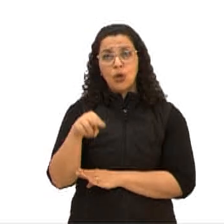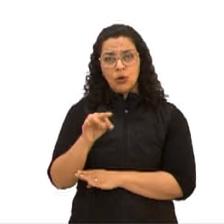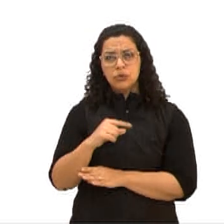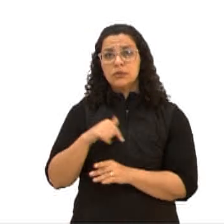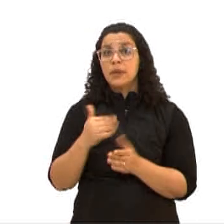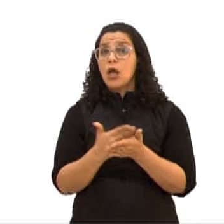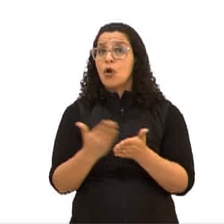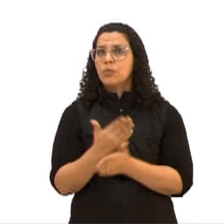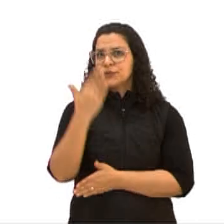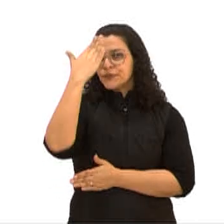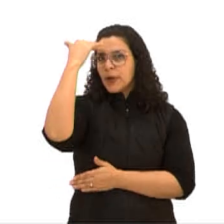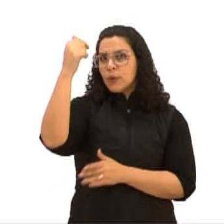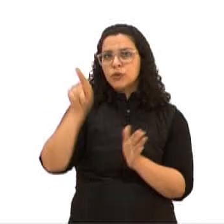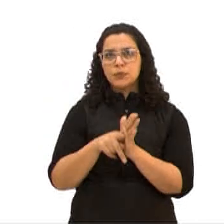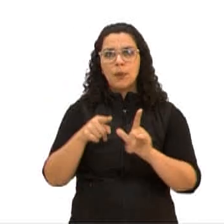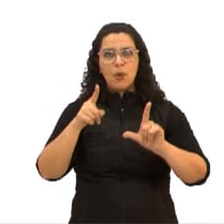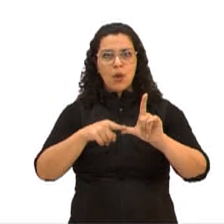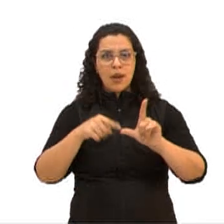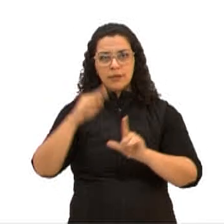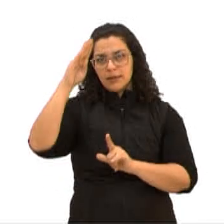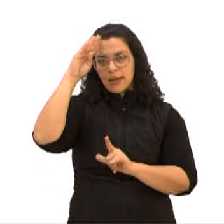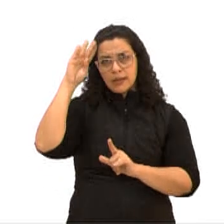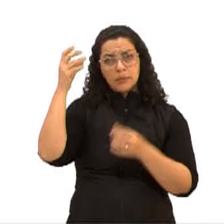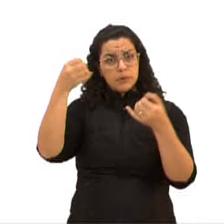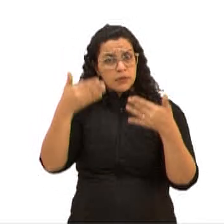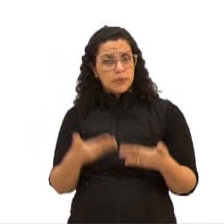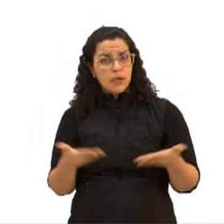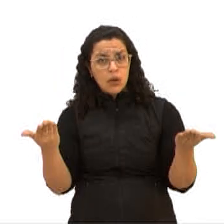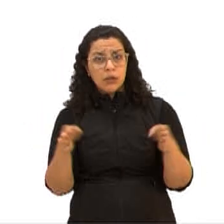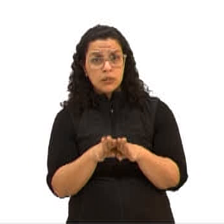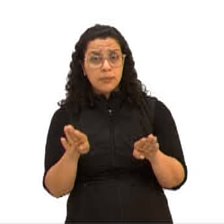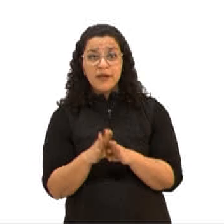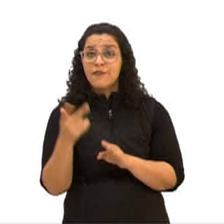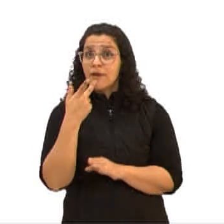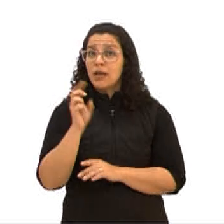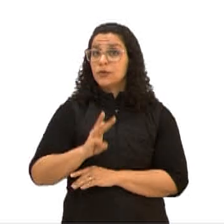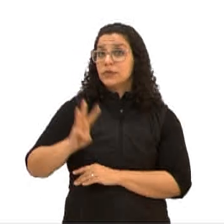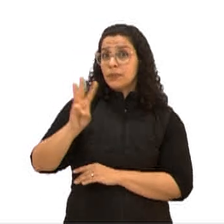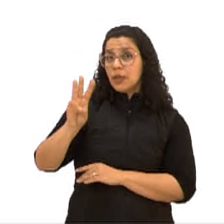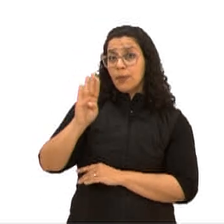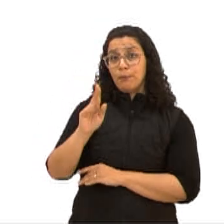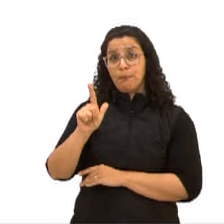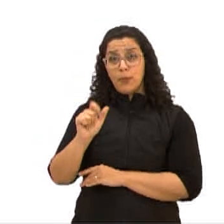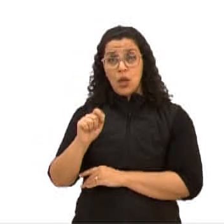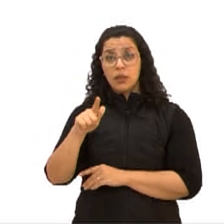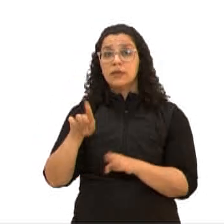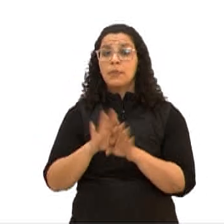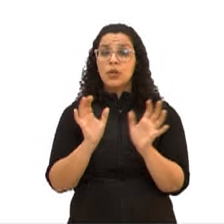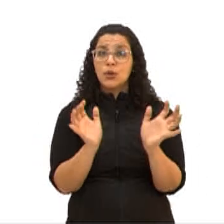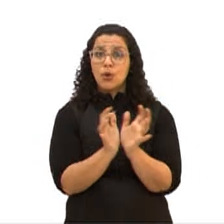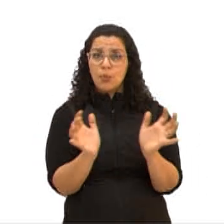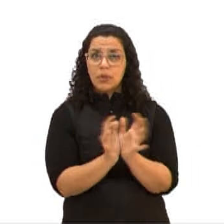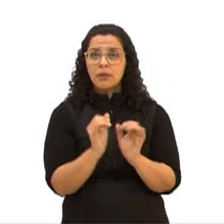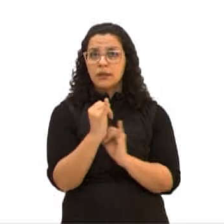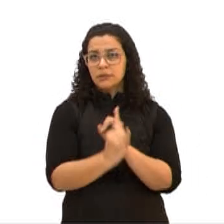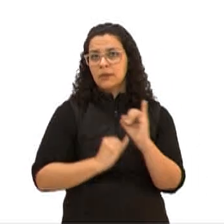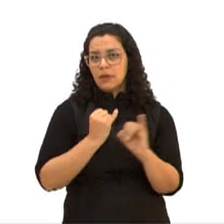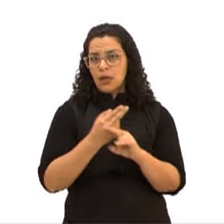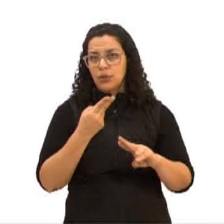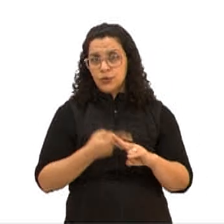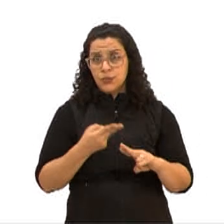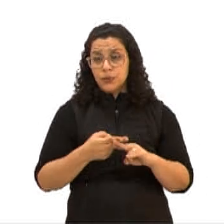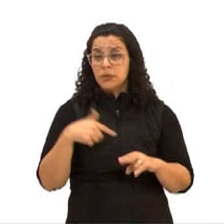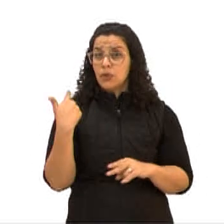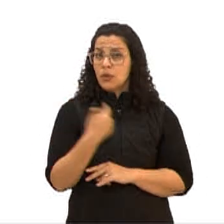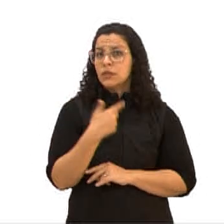os imortais da Academia Brasileira de Letras reconhecem o poder dos sites, blogs e comunidades online. Então é